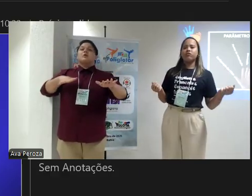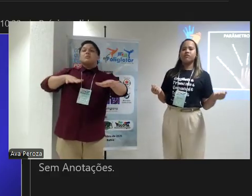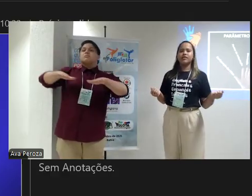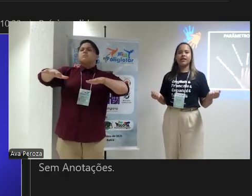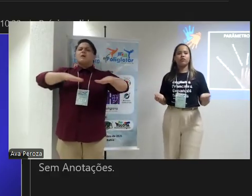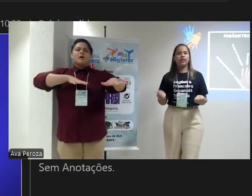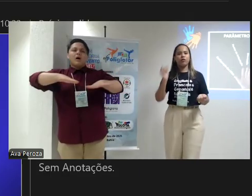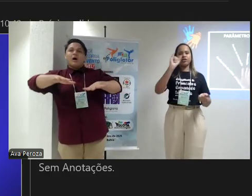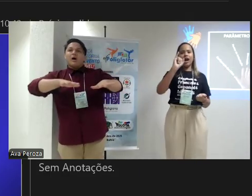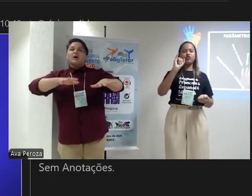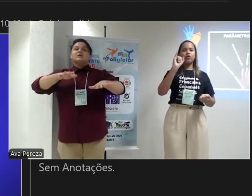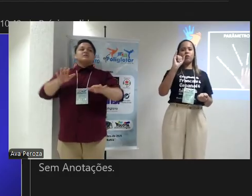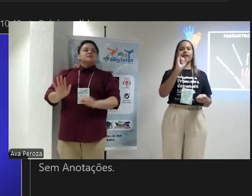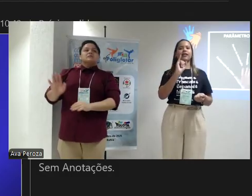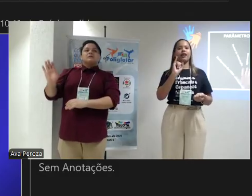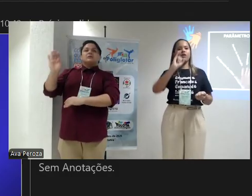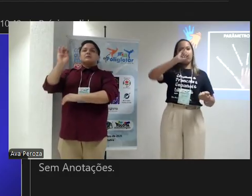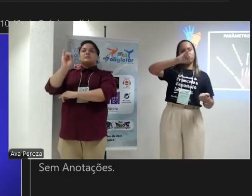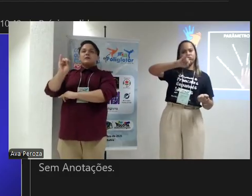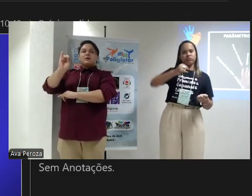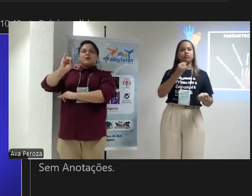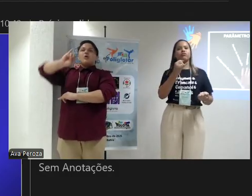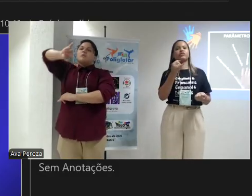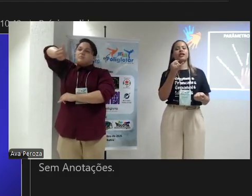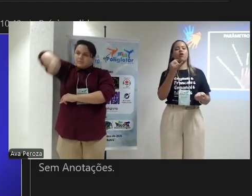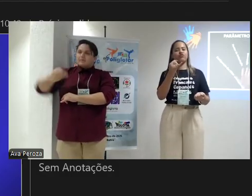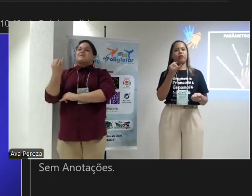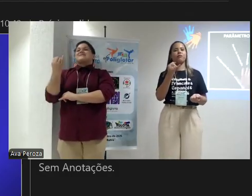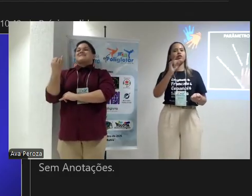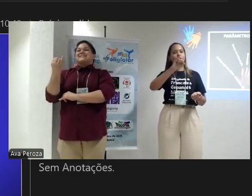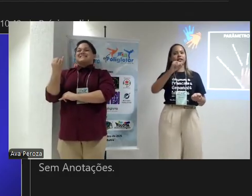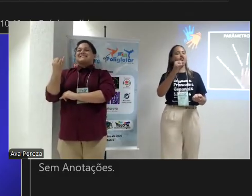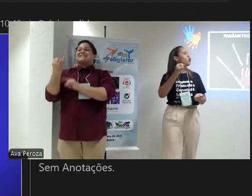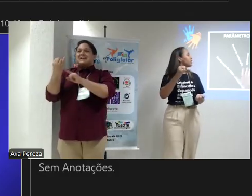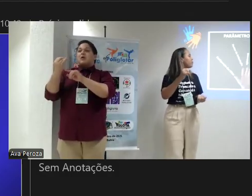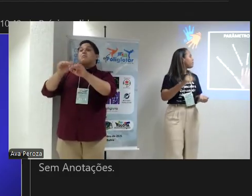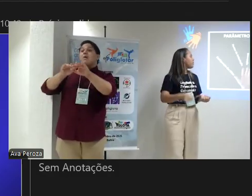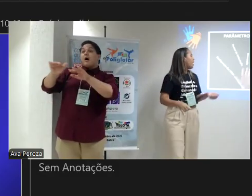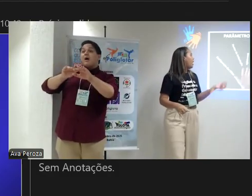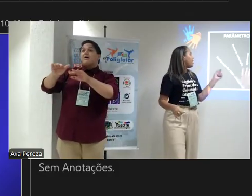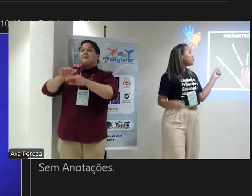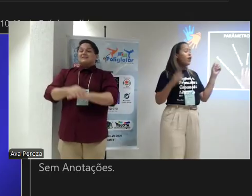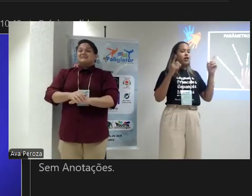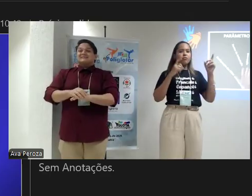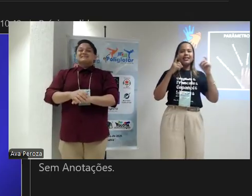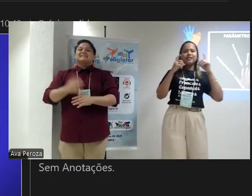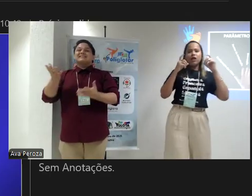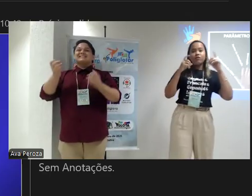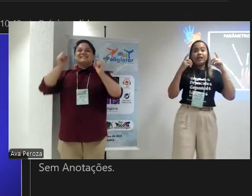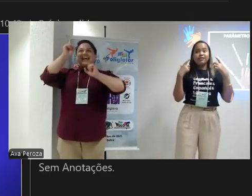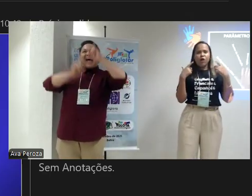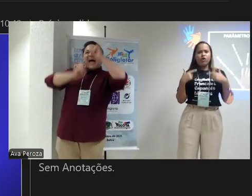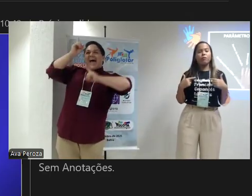movimento, se é um sinal estático, como a letra I, ou um sinal de movimento, como a letra J, e a sua